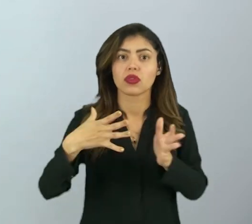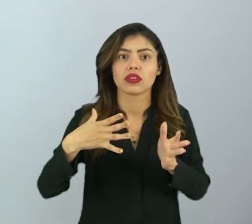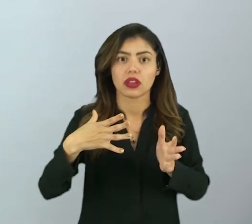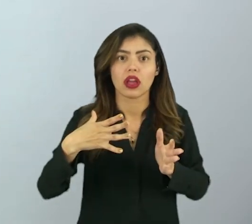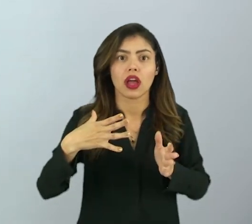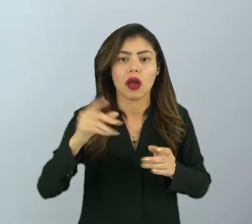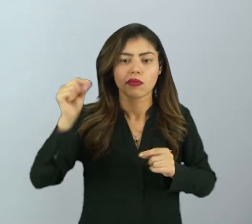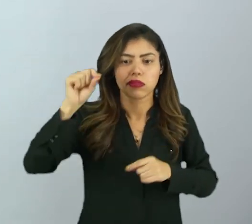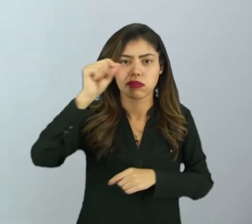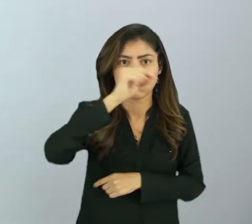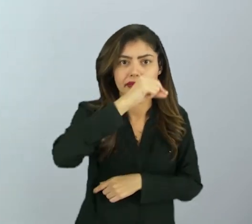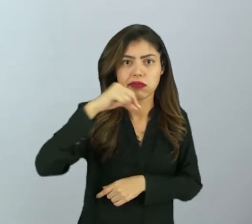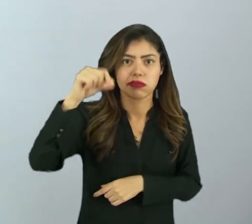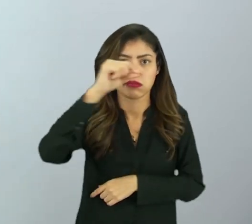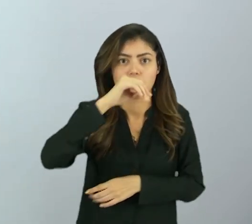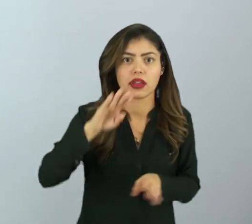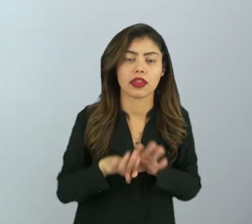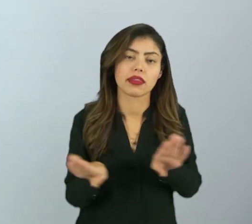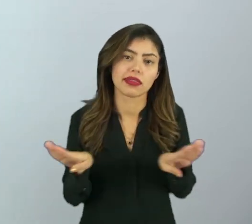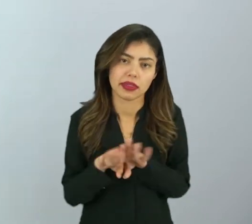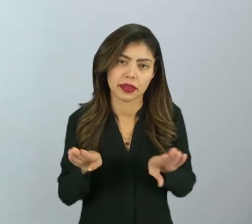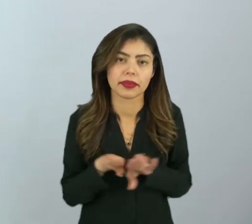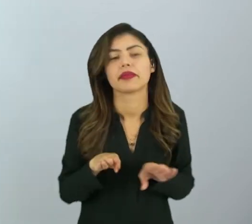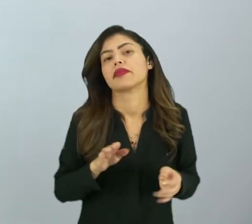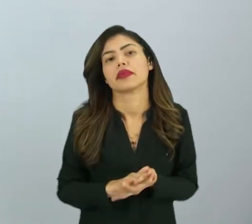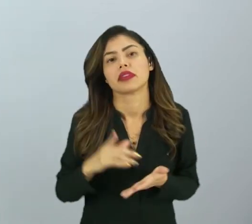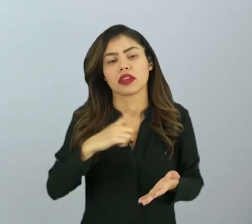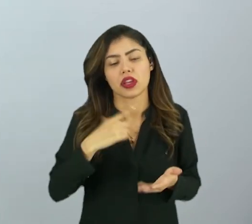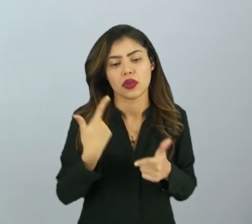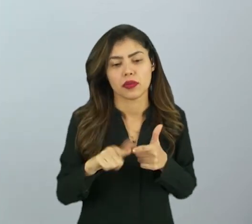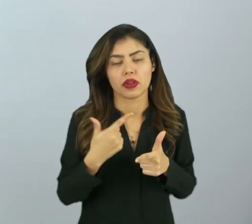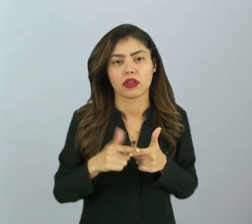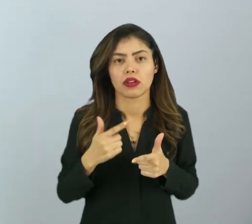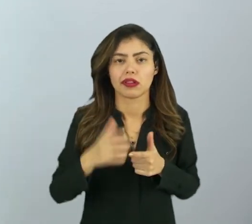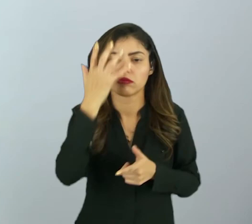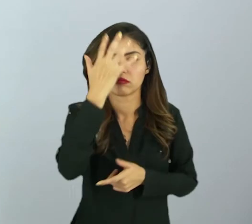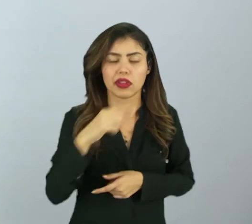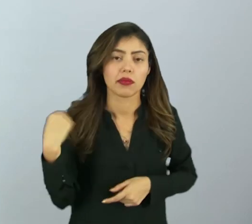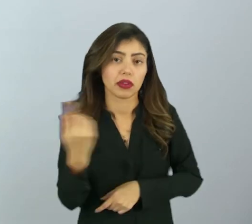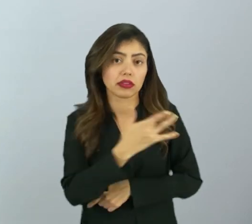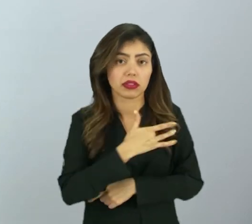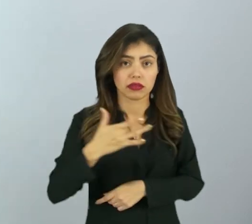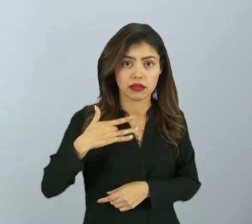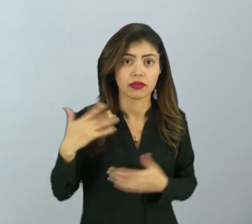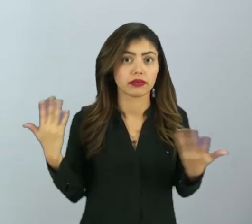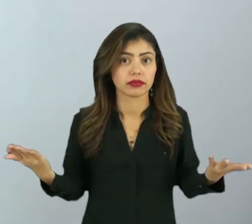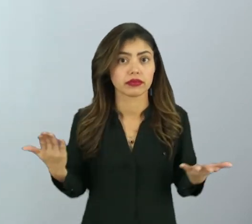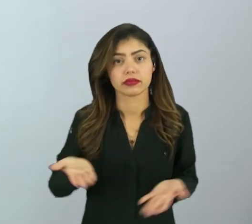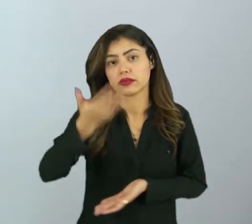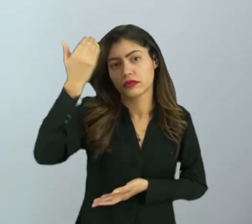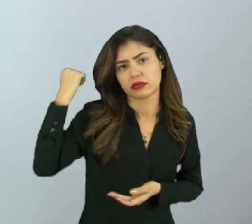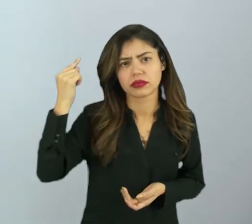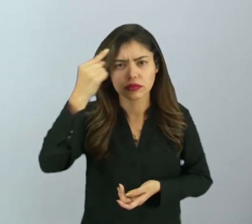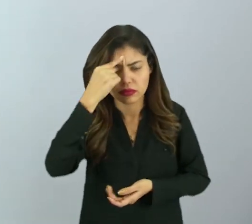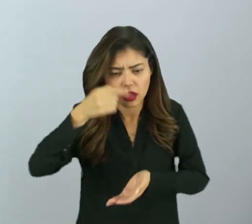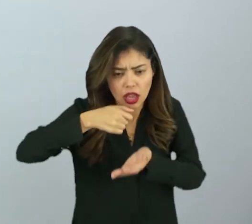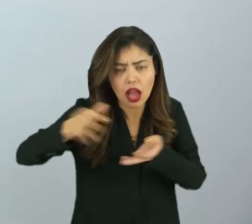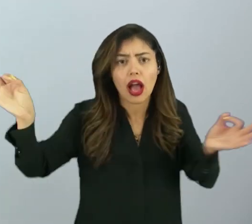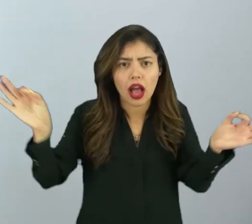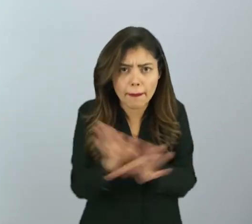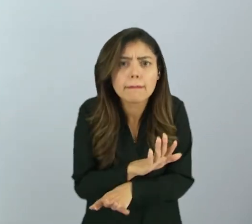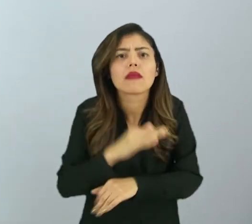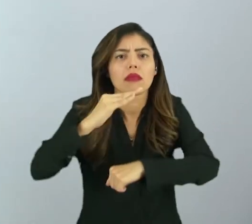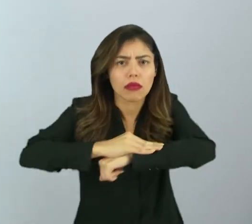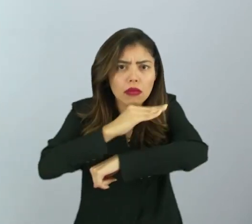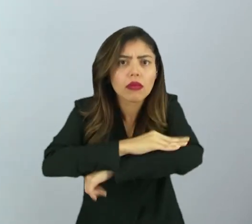muitos mosquitos, de muitas pragas e com certeza aí causaria problemas sérios para a nossa saúde. Então, antes da gente pensar em